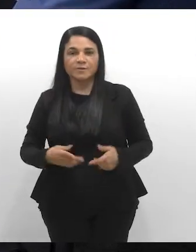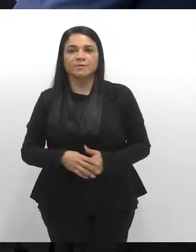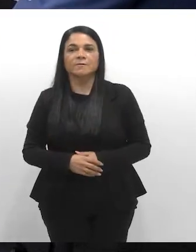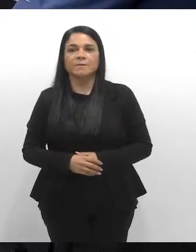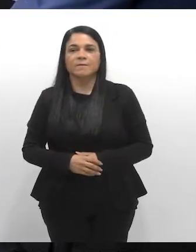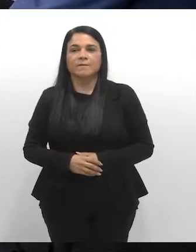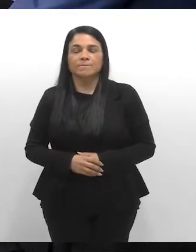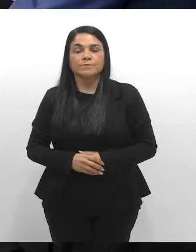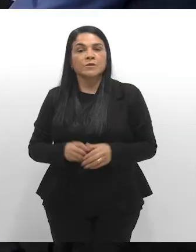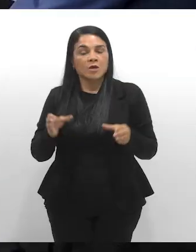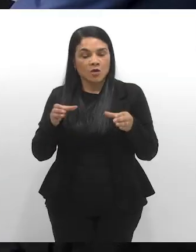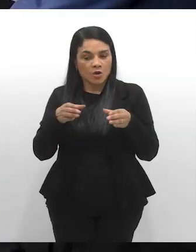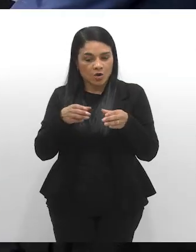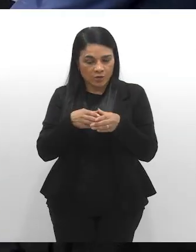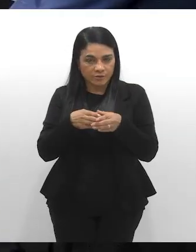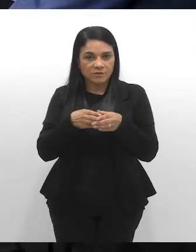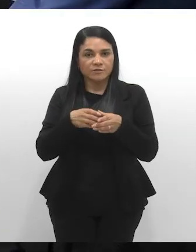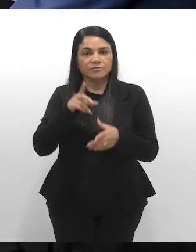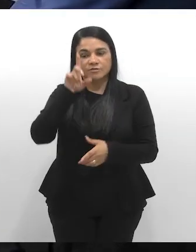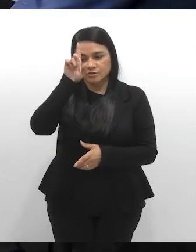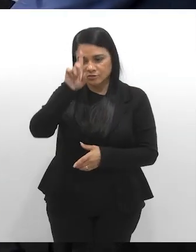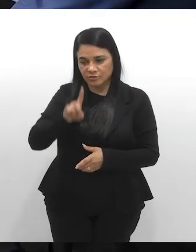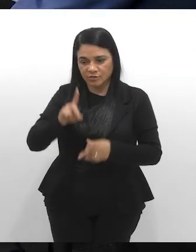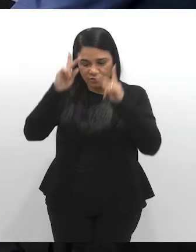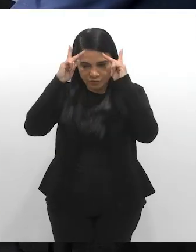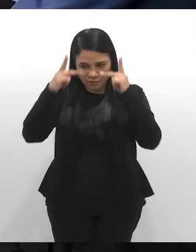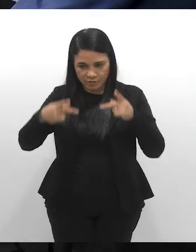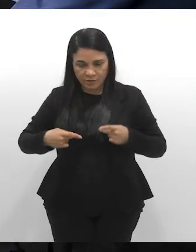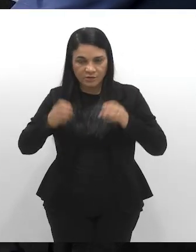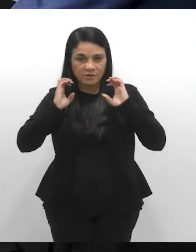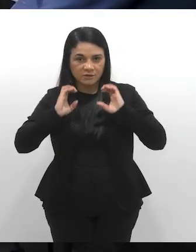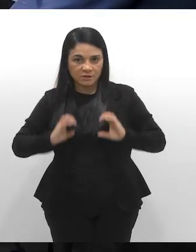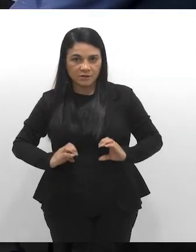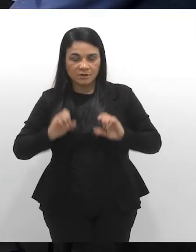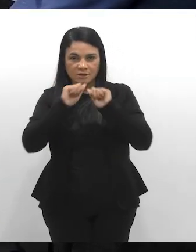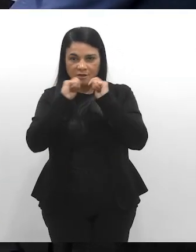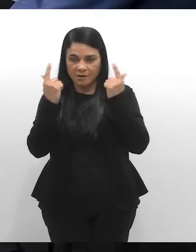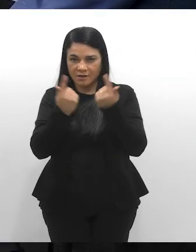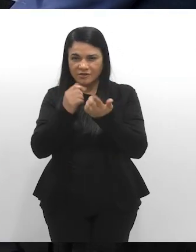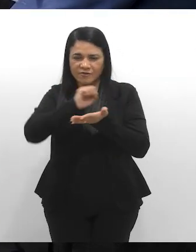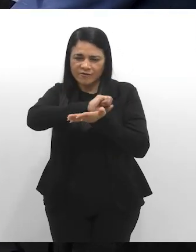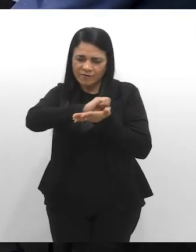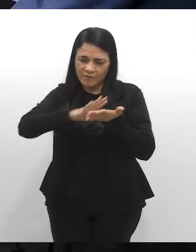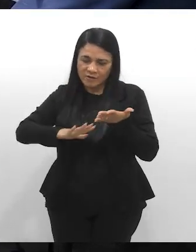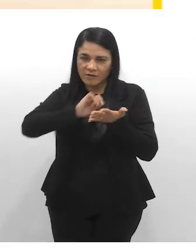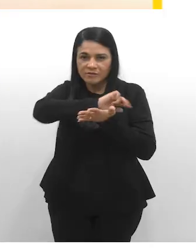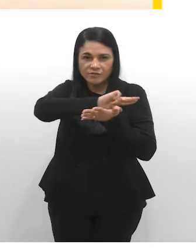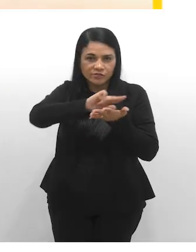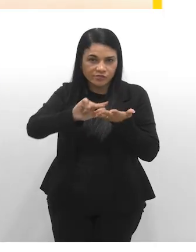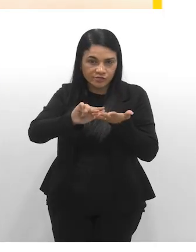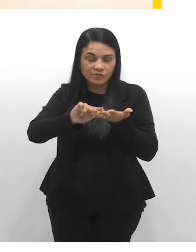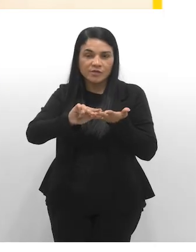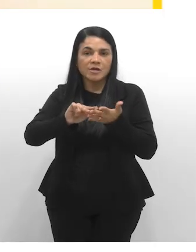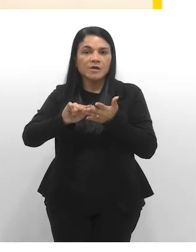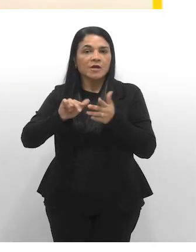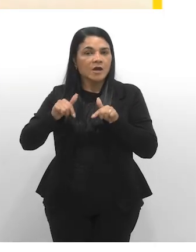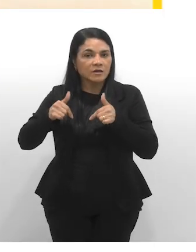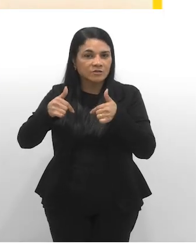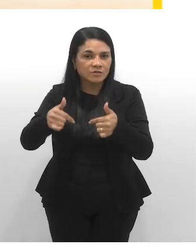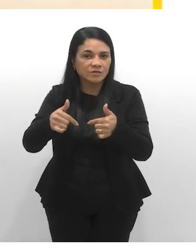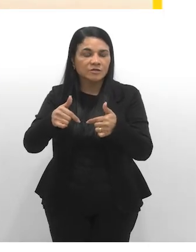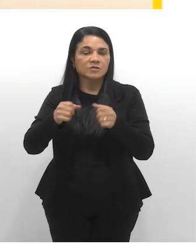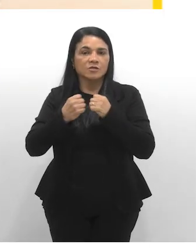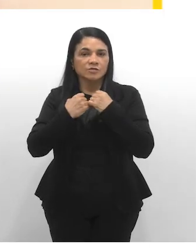comissão. Sim, a nossa Comissão de Direitos Humanos e Cidadania da Alerj tem diversas atividades